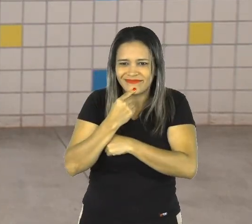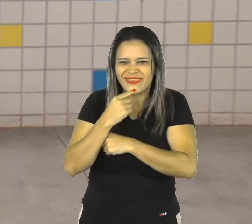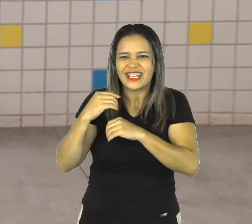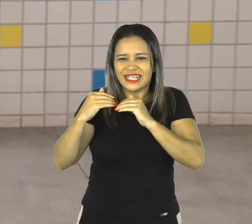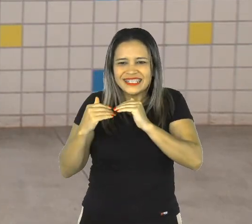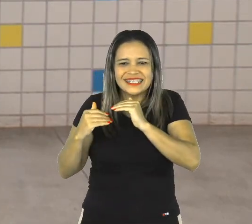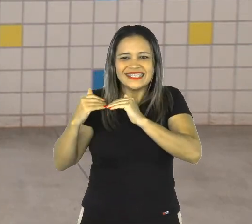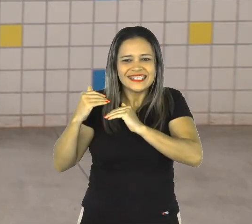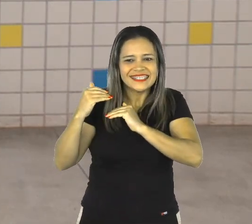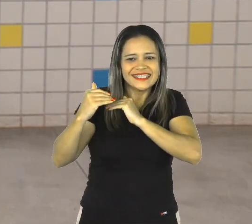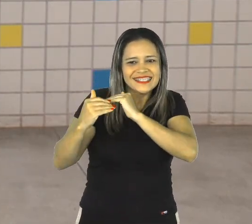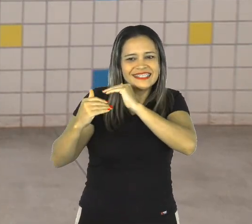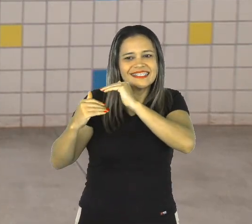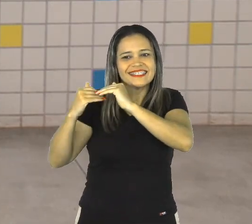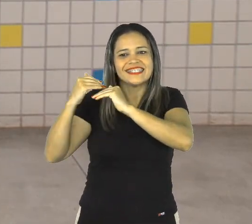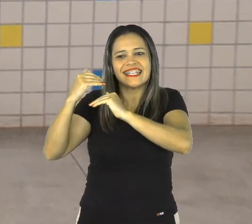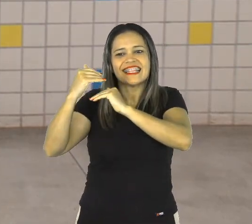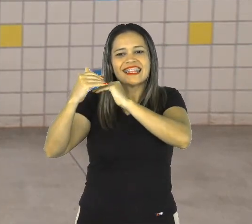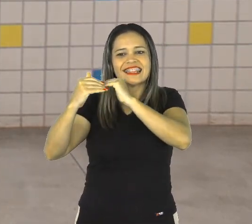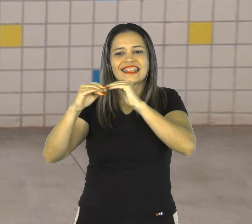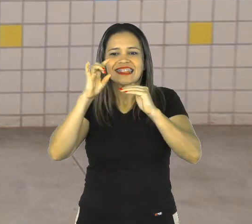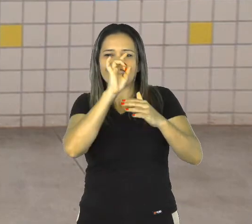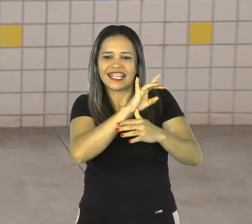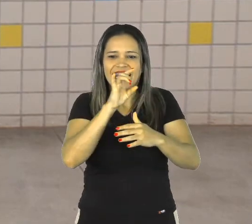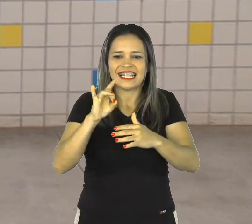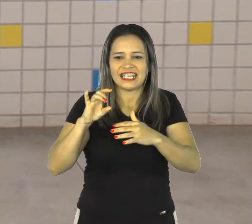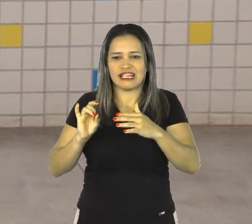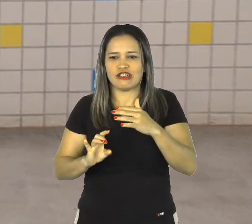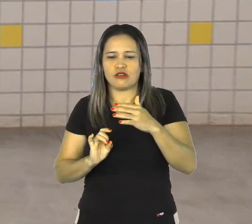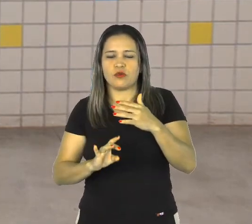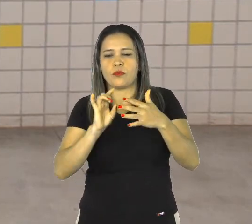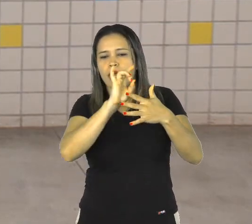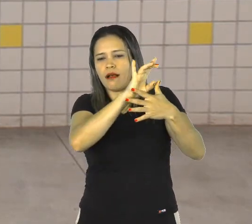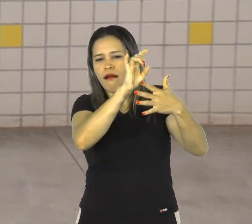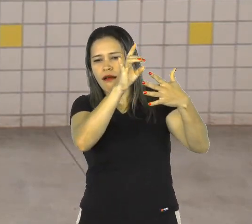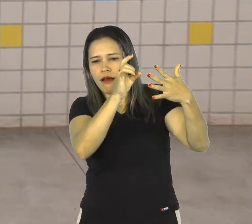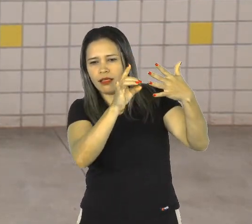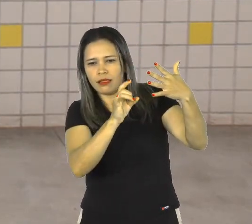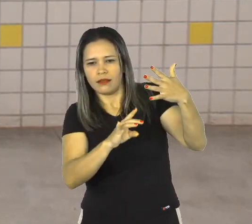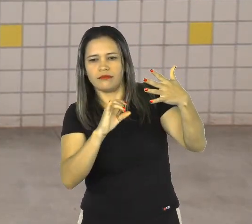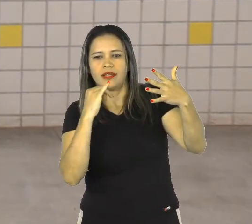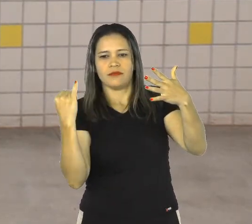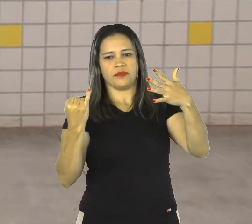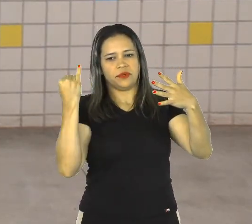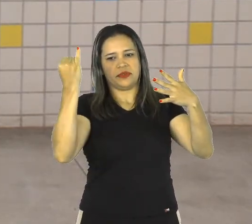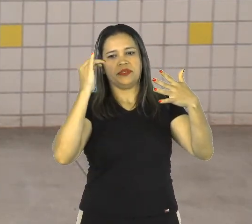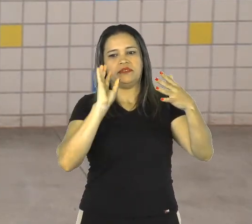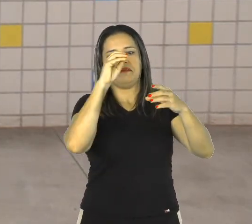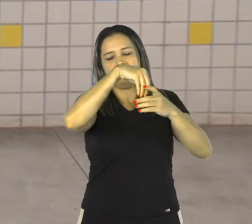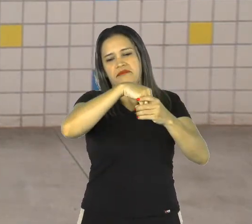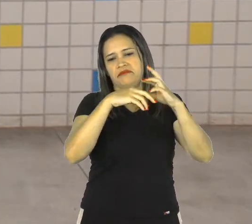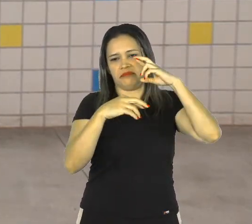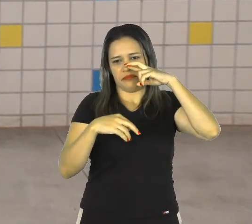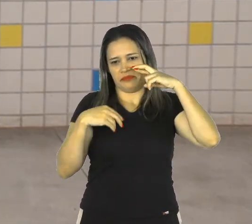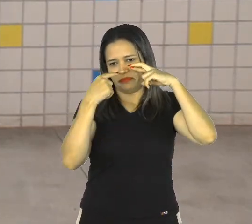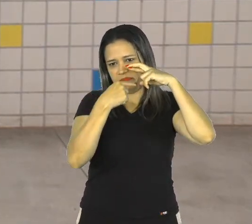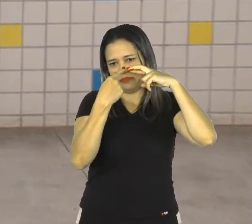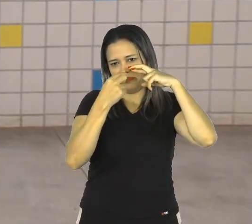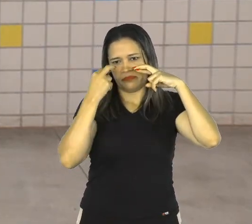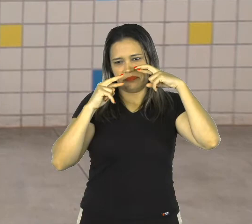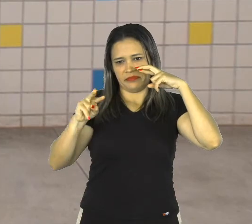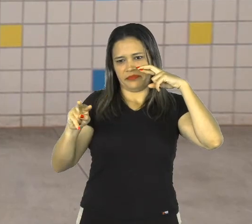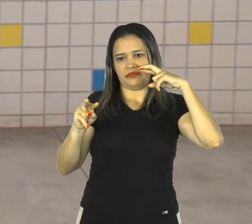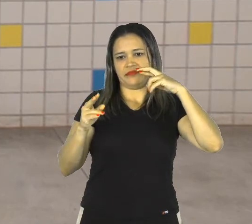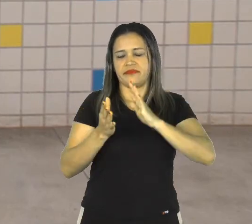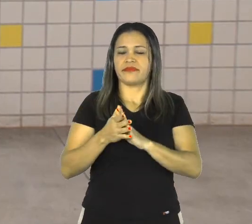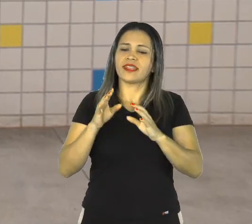sequência assim de componentes e cada um tem a sua importância dentro do nosso olho, né? Então, quando essas